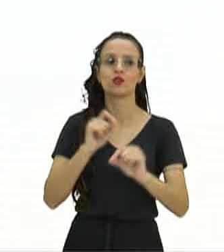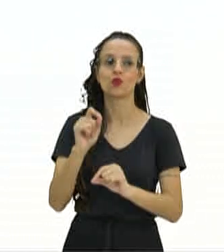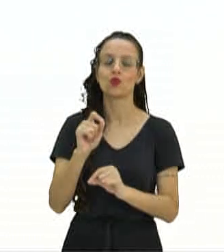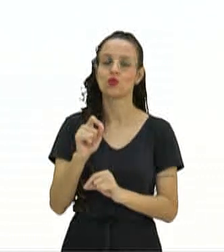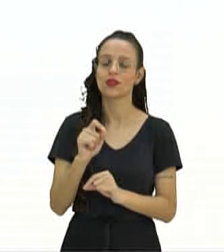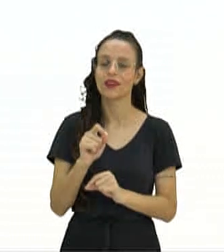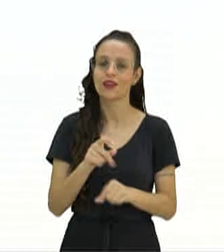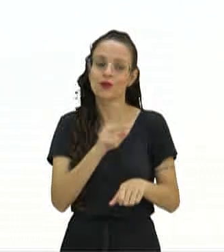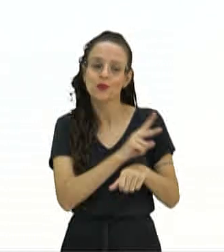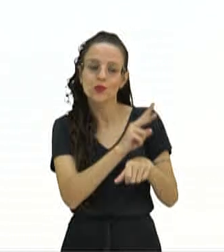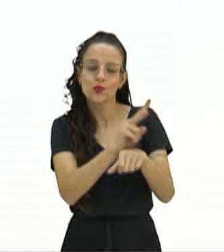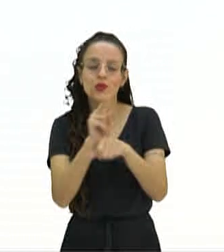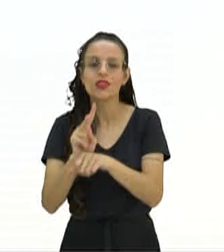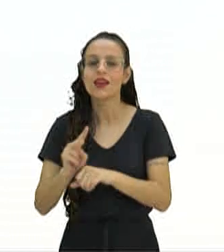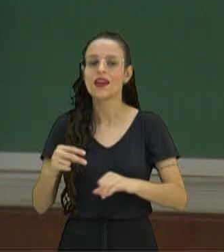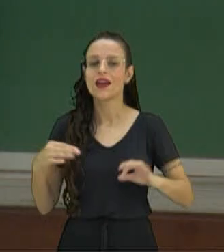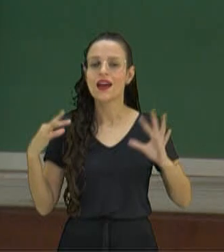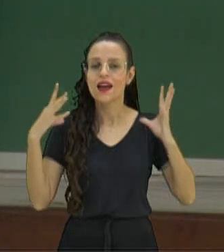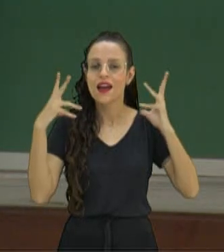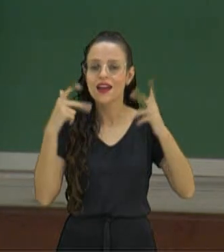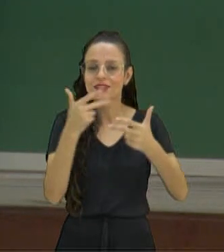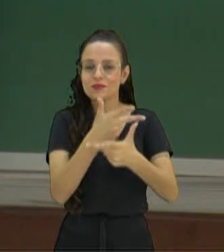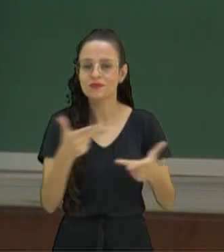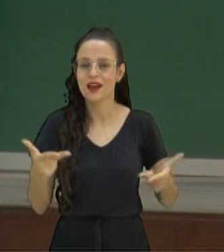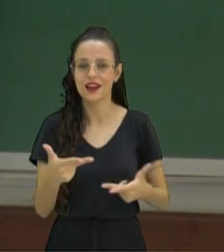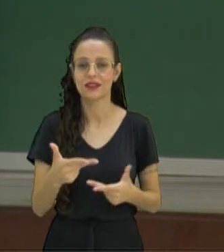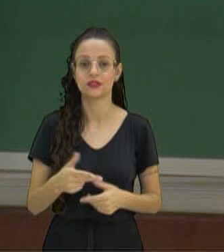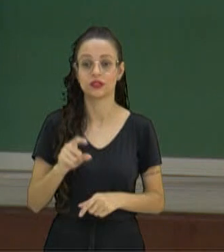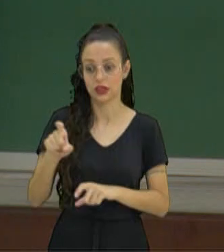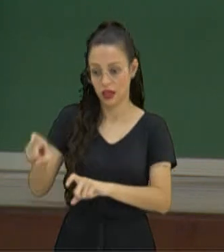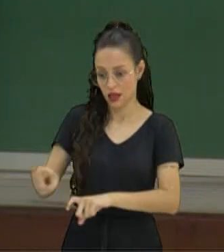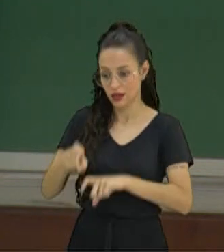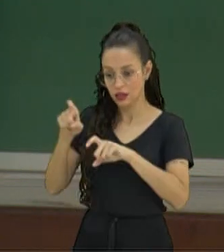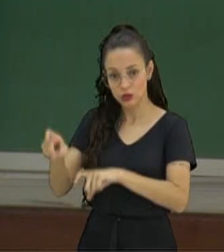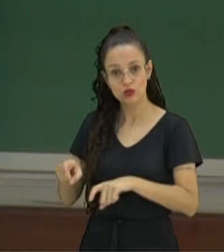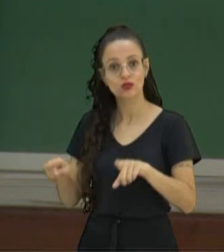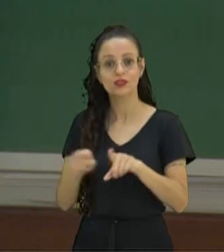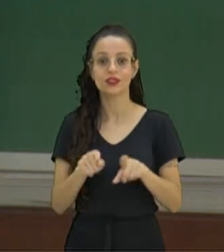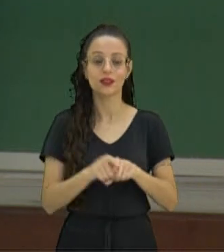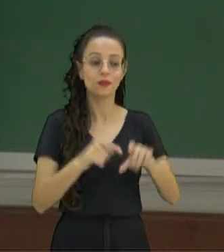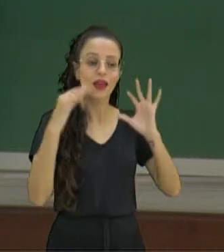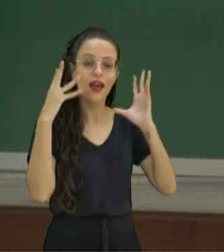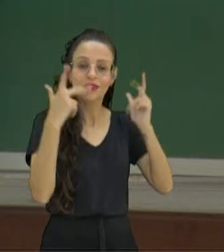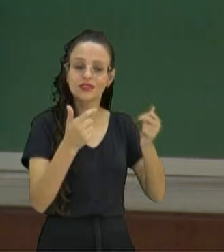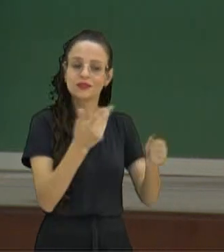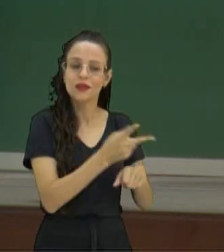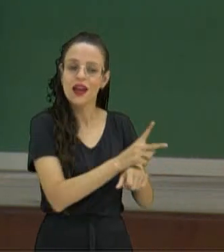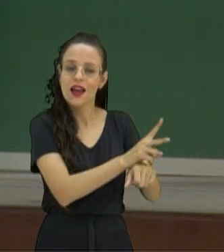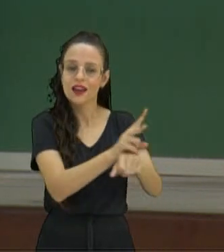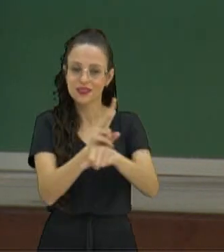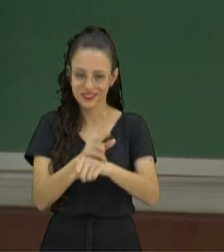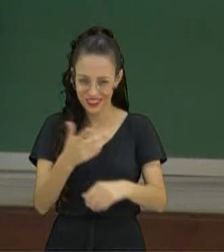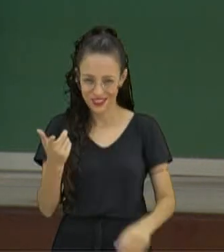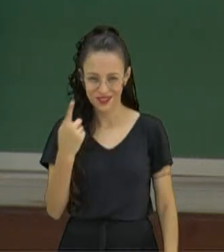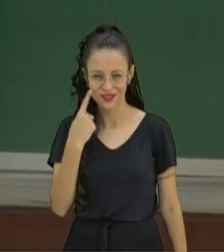confinar criação. Ou seja, o homem desenvolveu a agricultura e a pecuária. Olha só, atividades que depois a